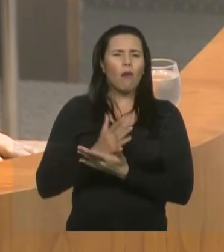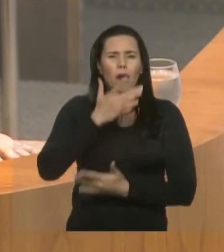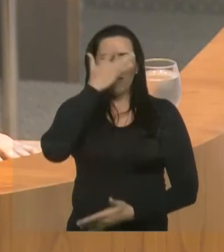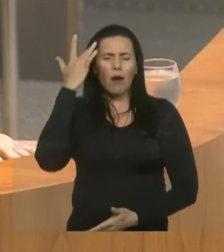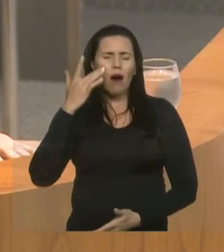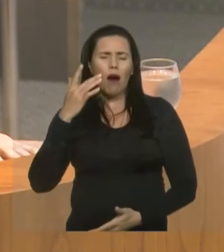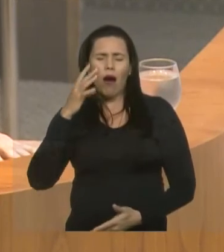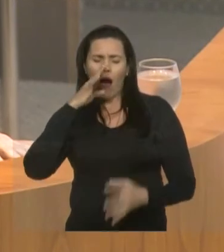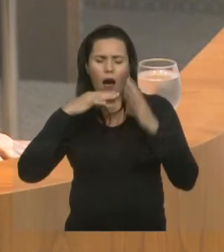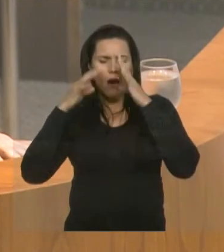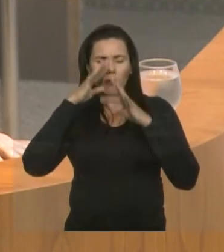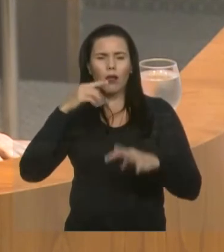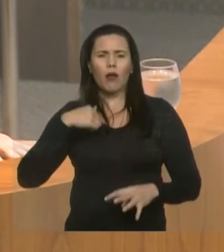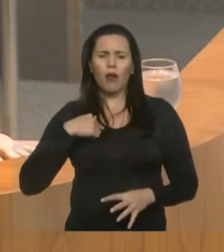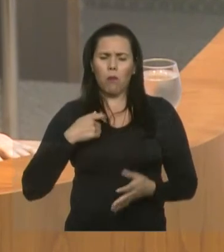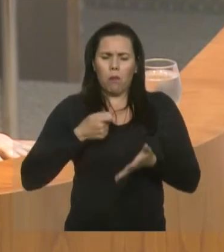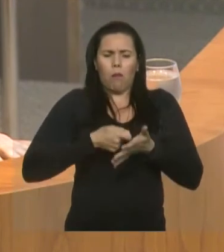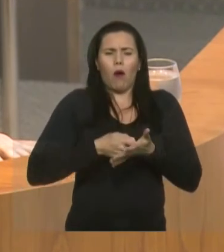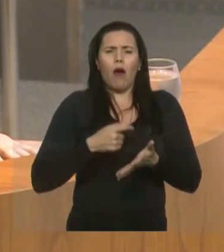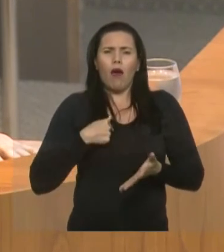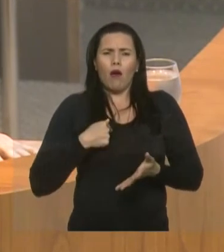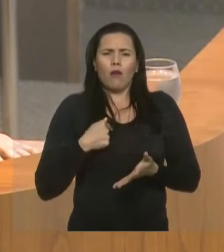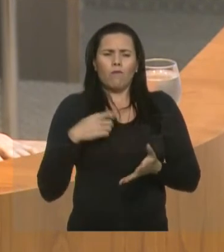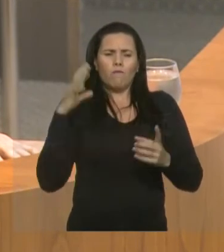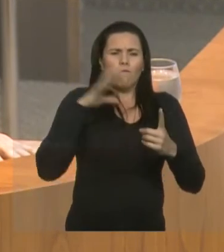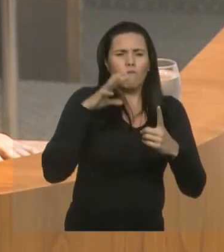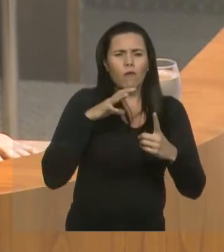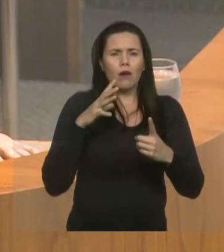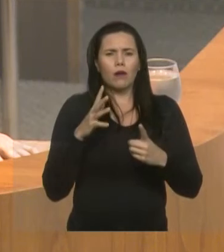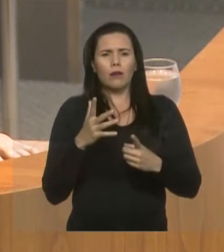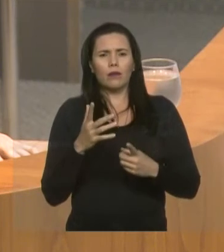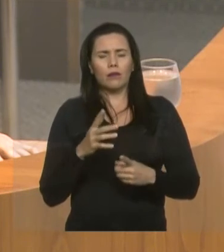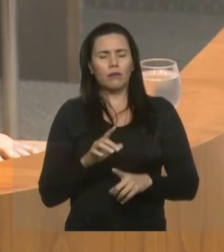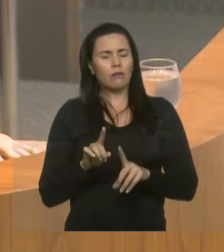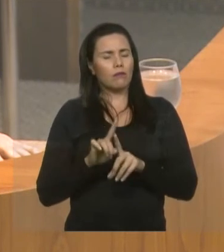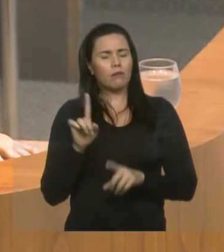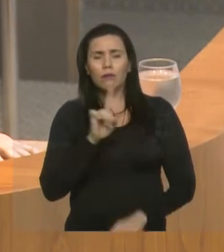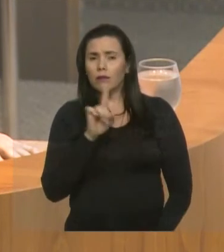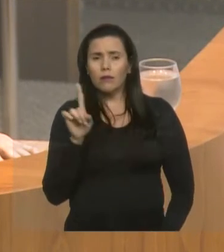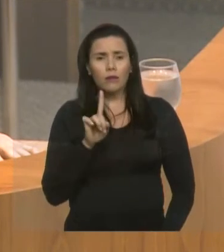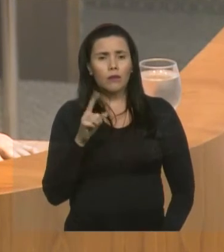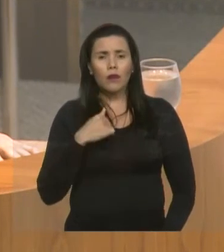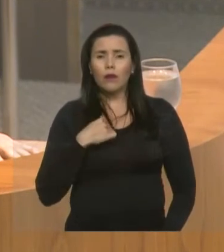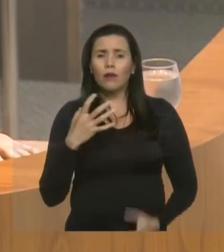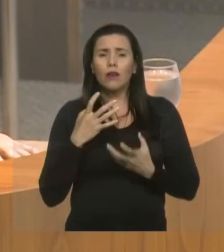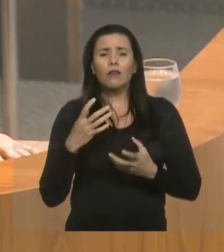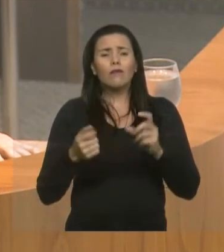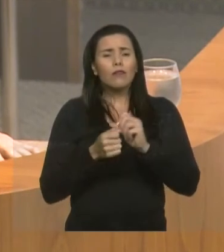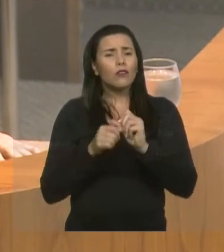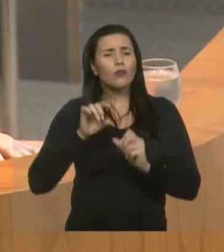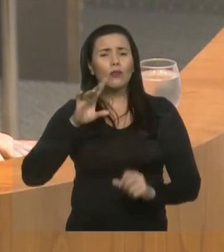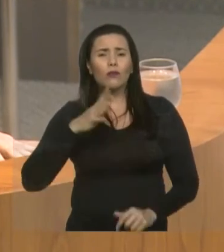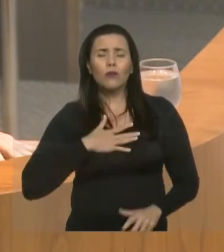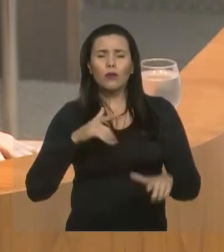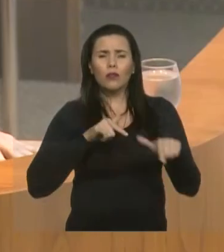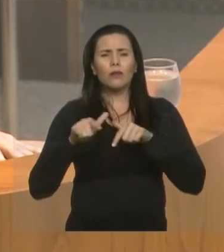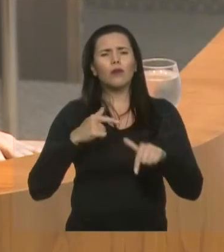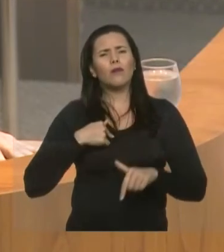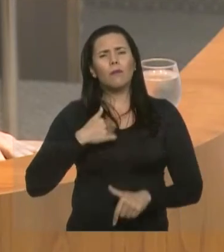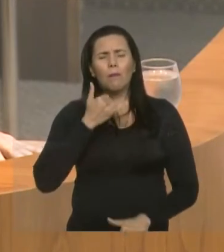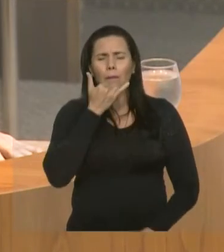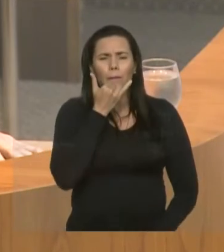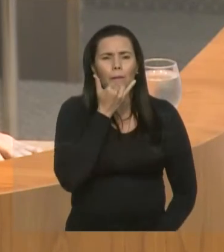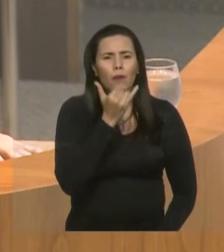E eu não estou. Eu estou fazendo meu trabalho. Então, eu quero pedir desculpas aqui aos consumidores maranhenses, porque nós